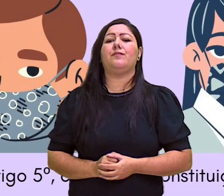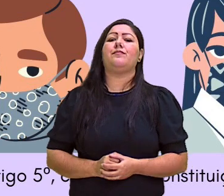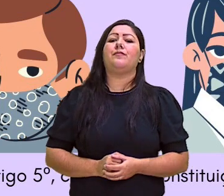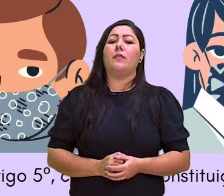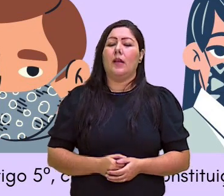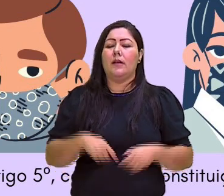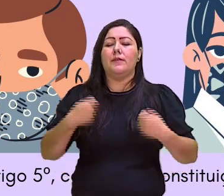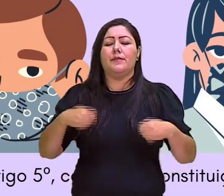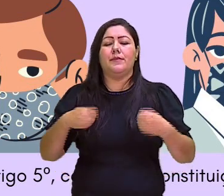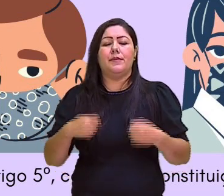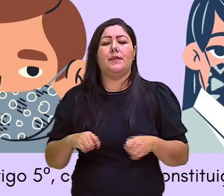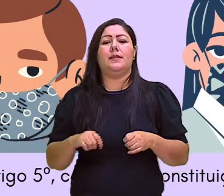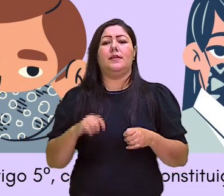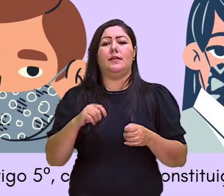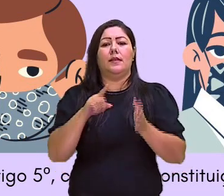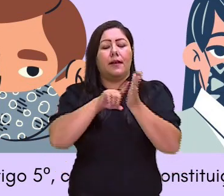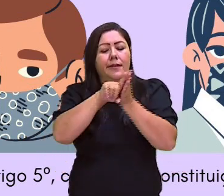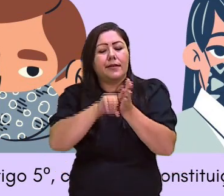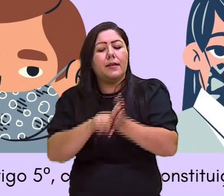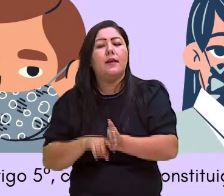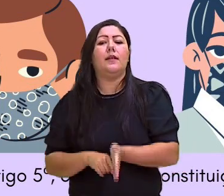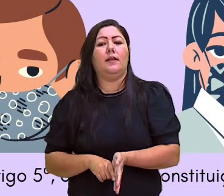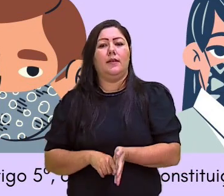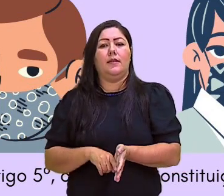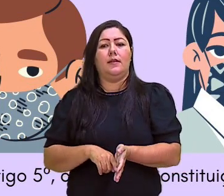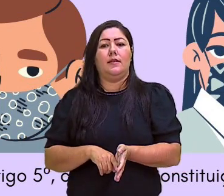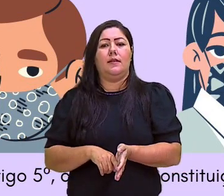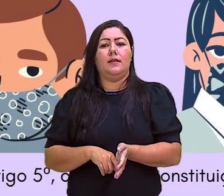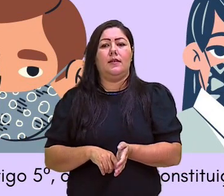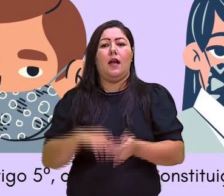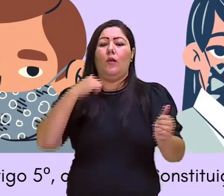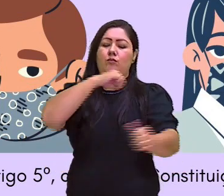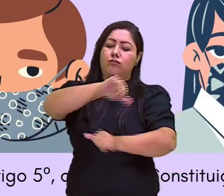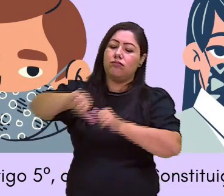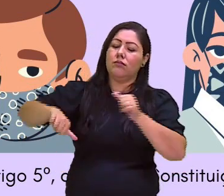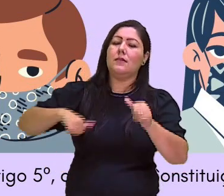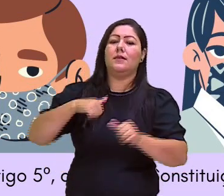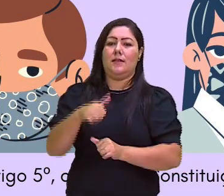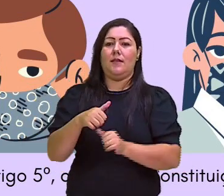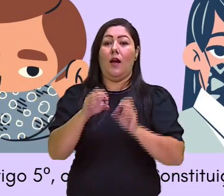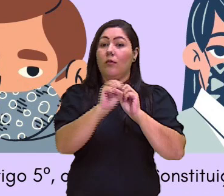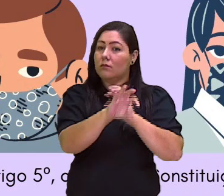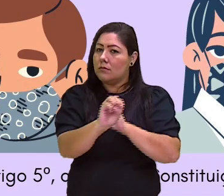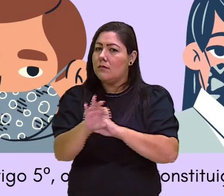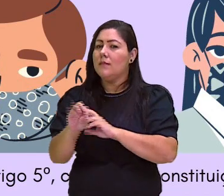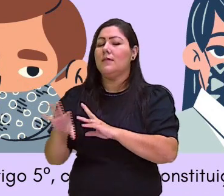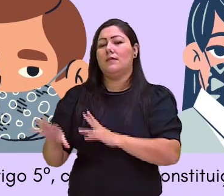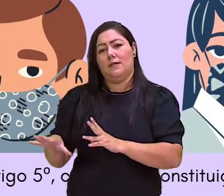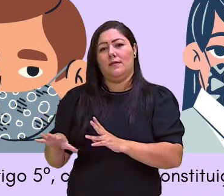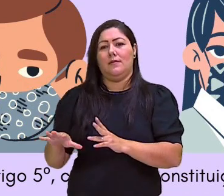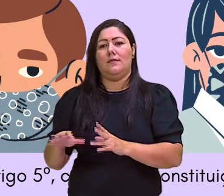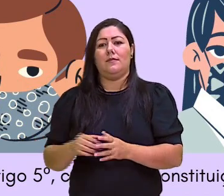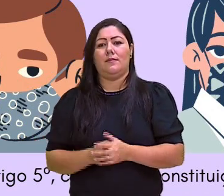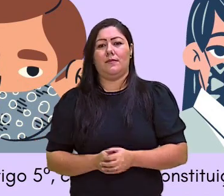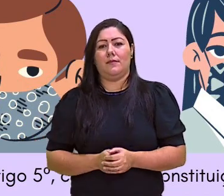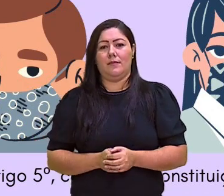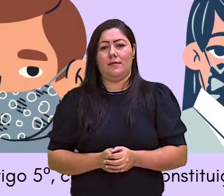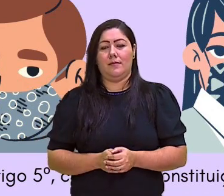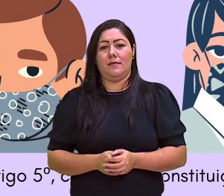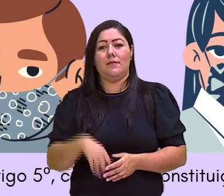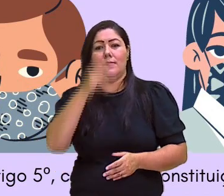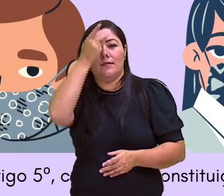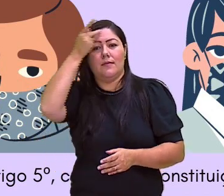e fazer a mudança. A educação transforma pessoas e pessoas transformam o